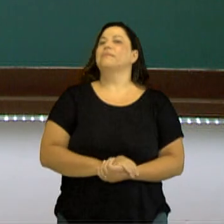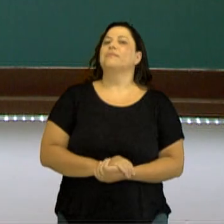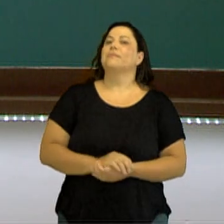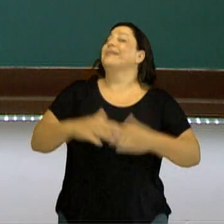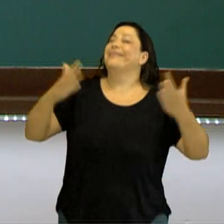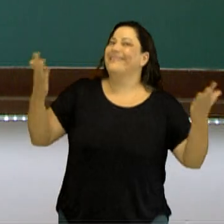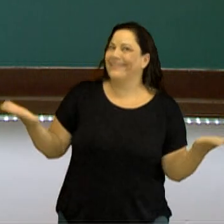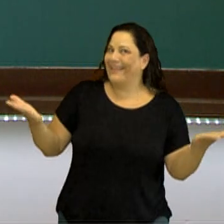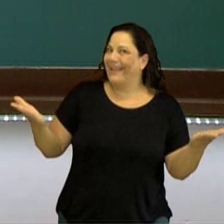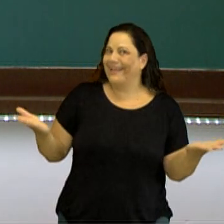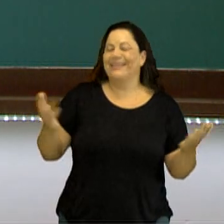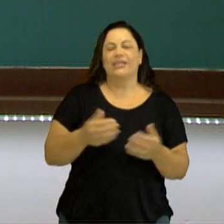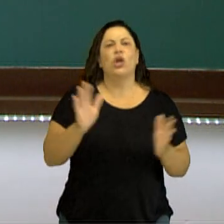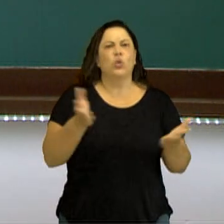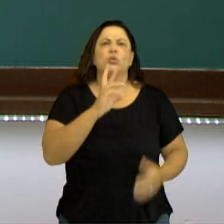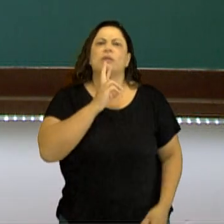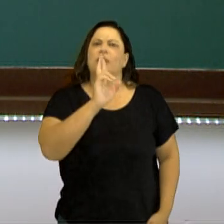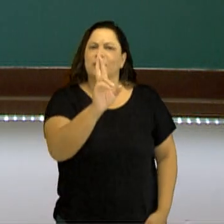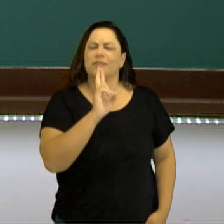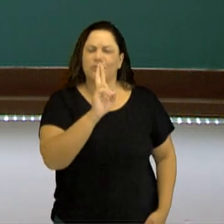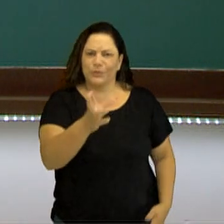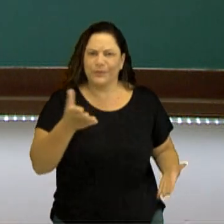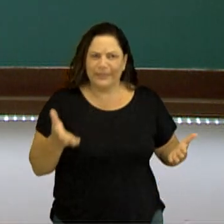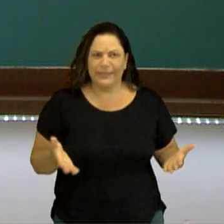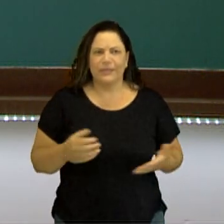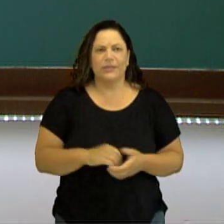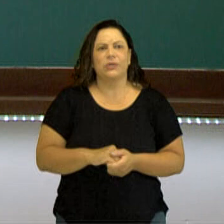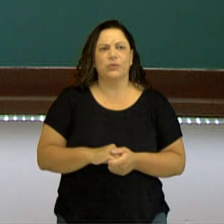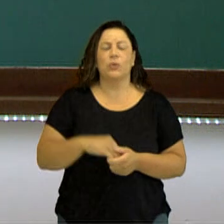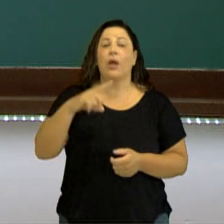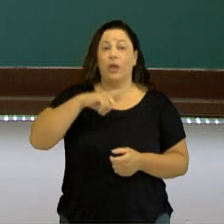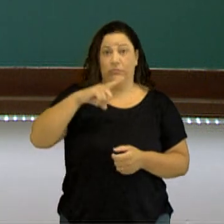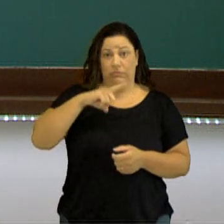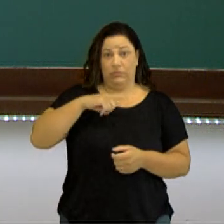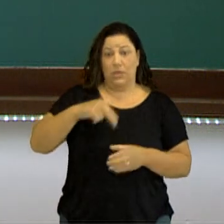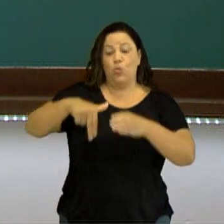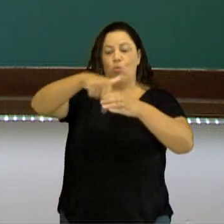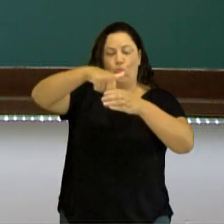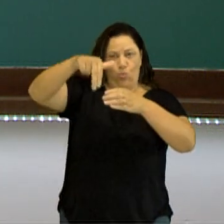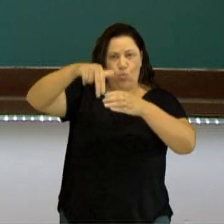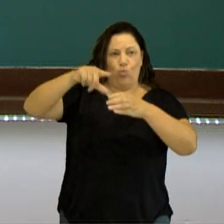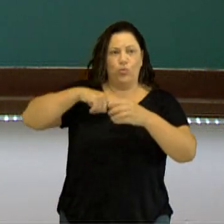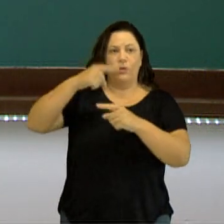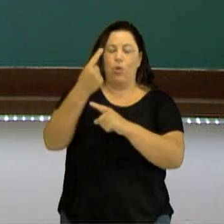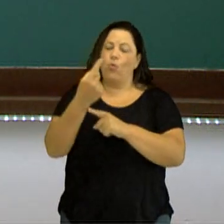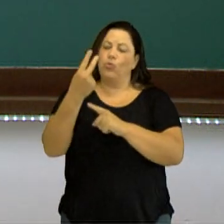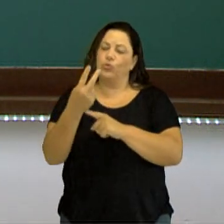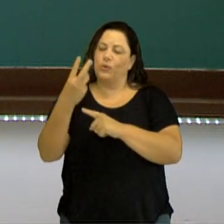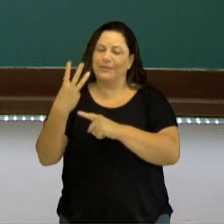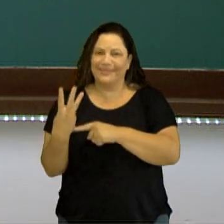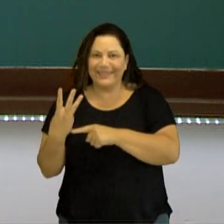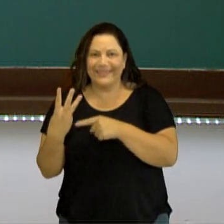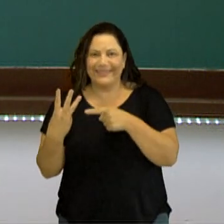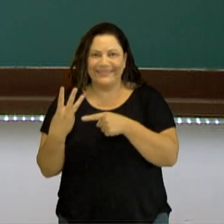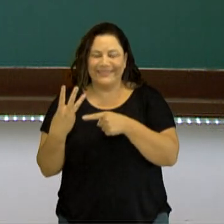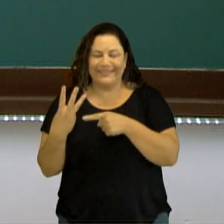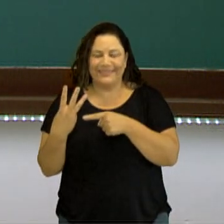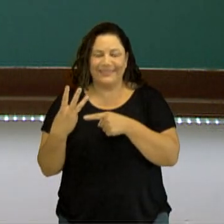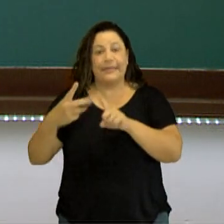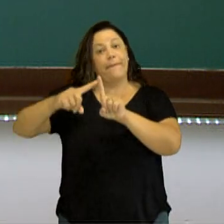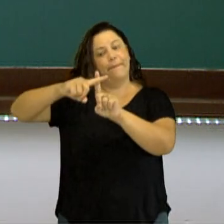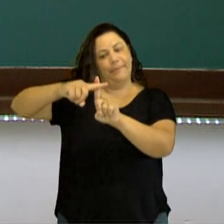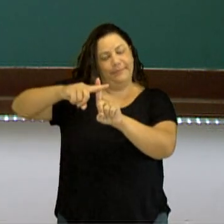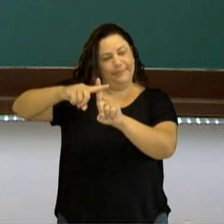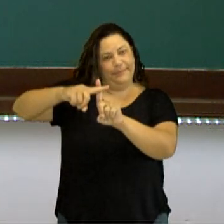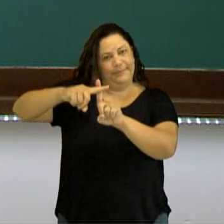E aí, gente, responderam? Olha lá, ó. Eu tenho um núcleo que tem 3 prótons, carga